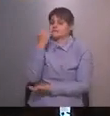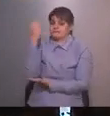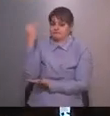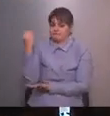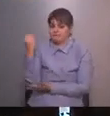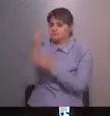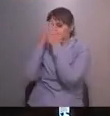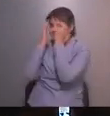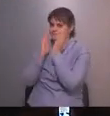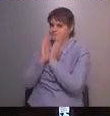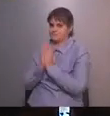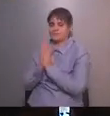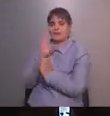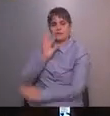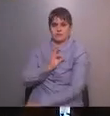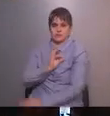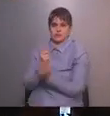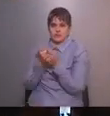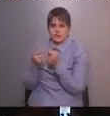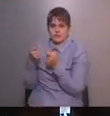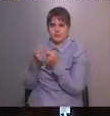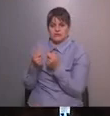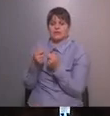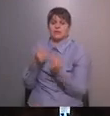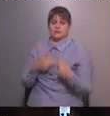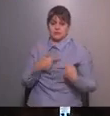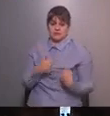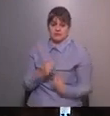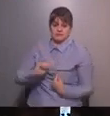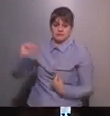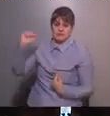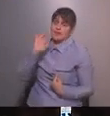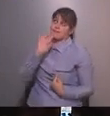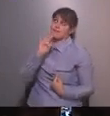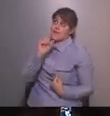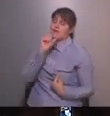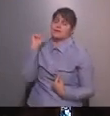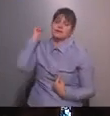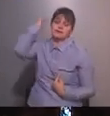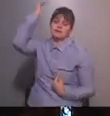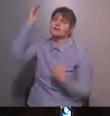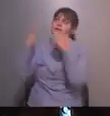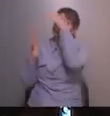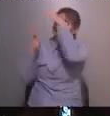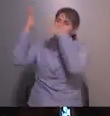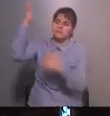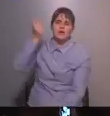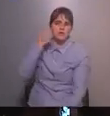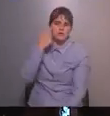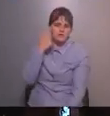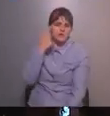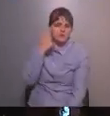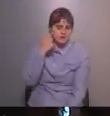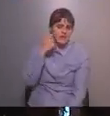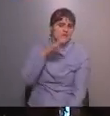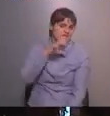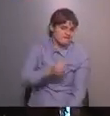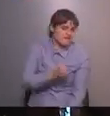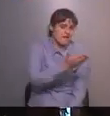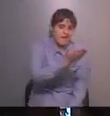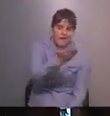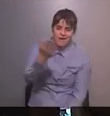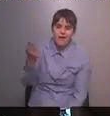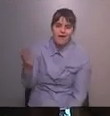Rosário. Com o seu coração materno, a Mãe do Céu conhece as esperanças e sofrimentos dos seus